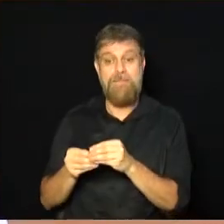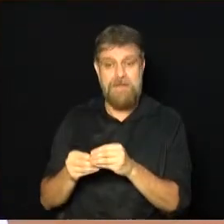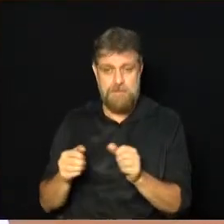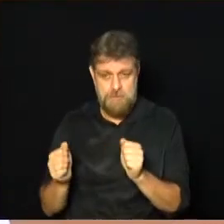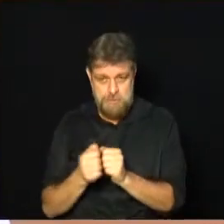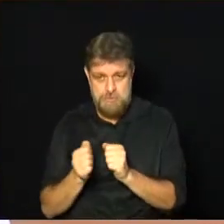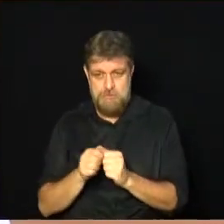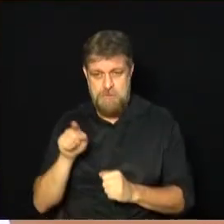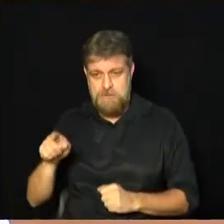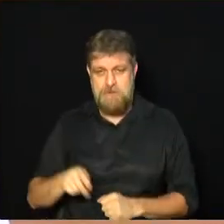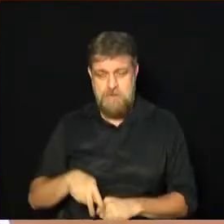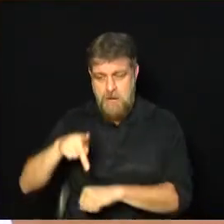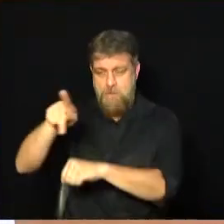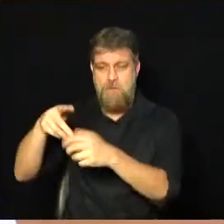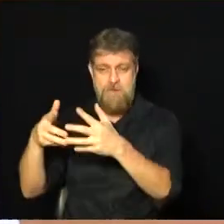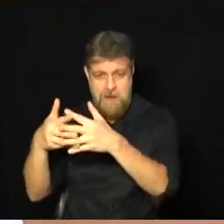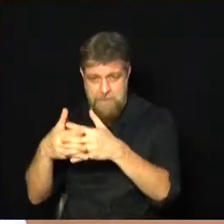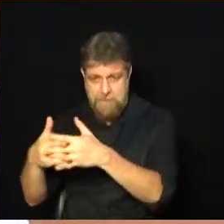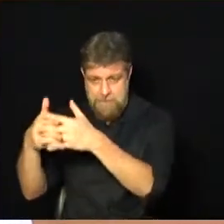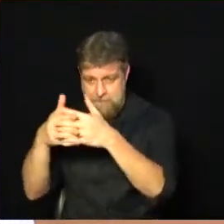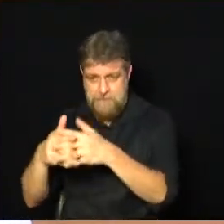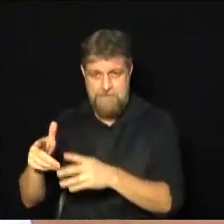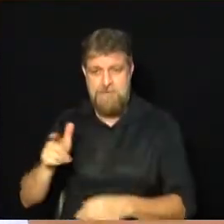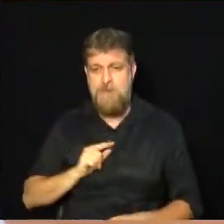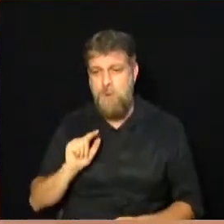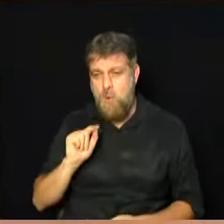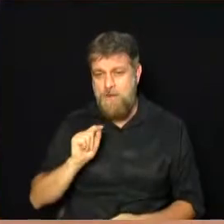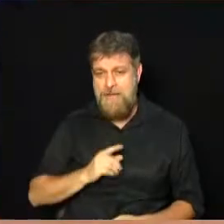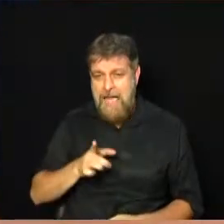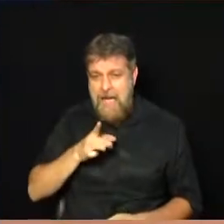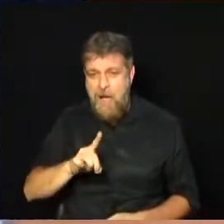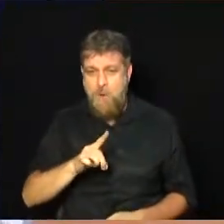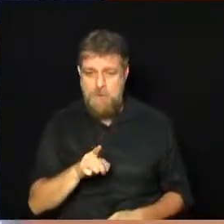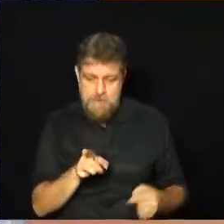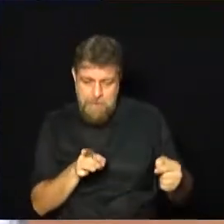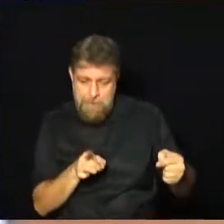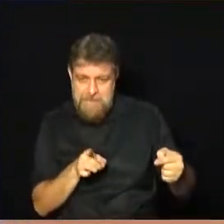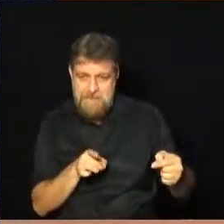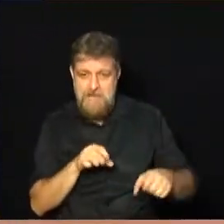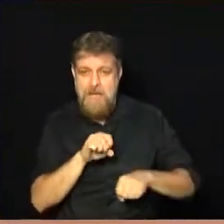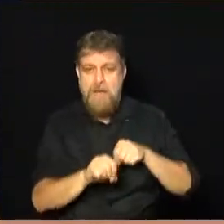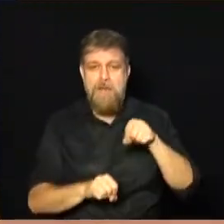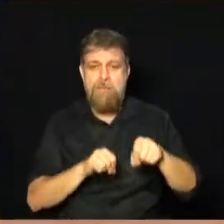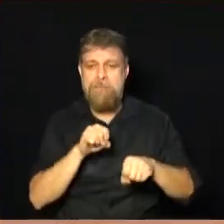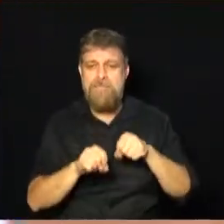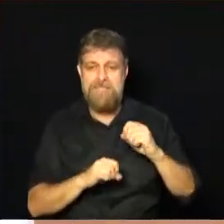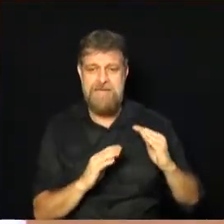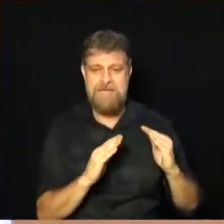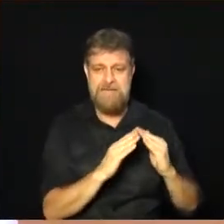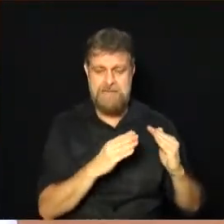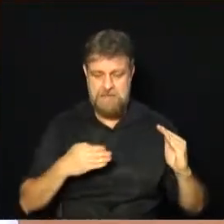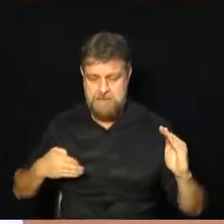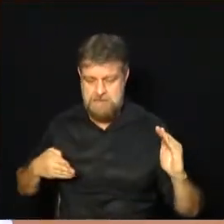os americanos adoram falar, que é o tal do last mile, né? Quer dizer, a última milha, ele anda de bicicleta, tanto no início como no final do